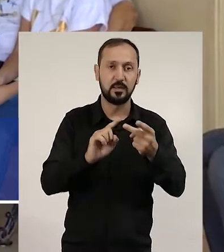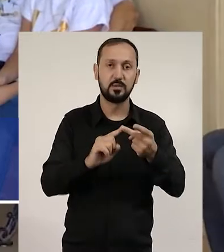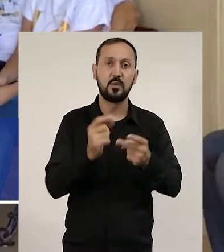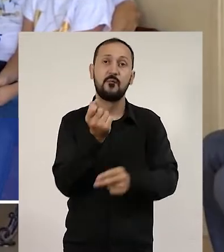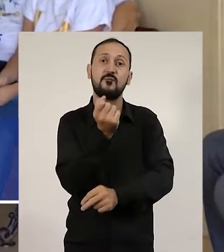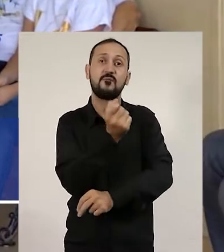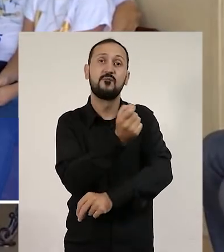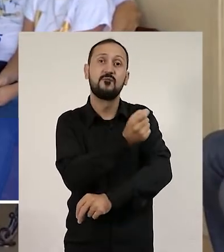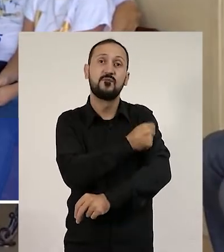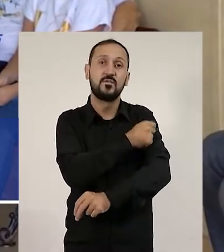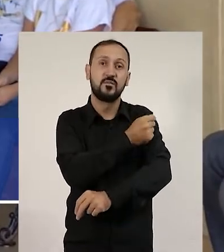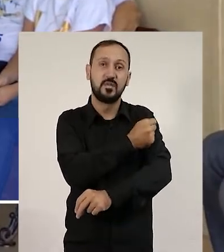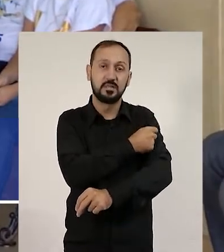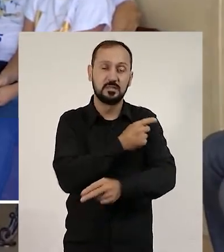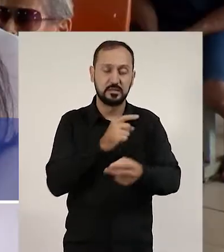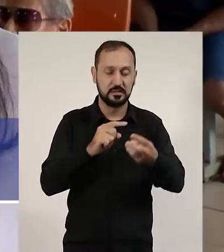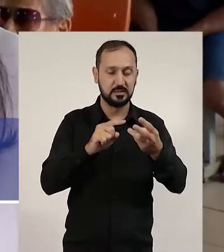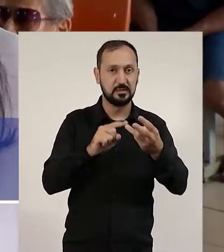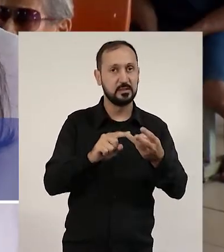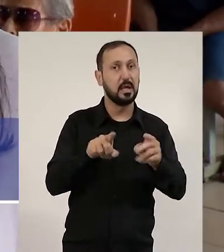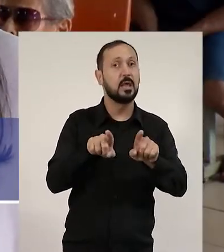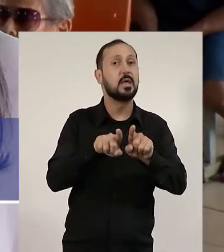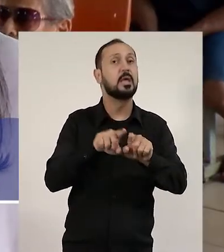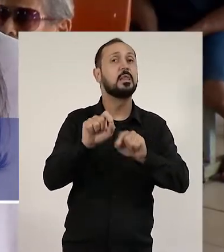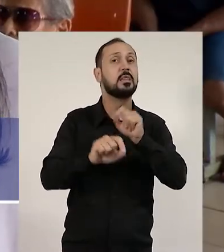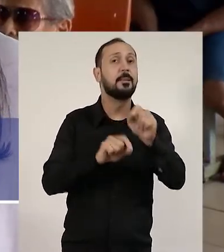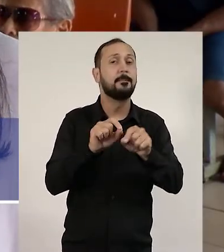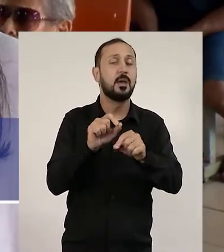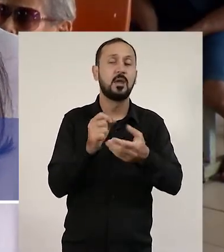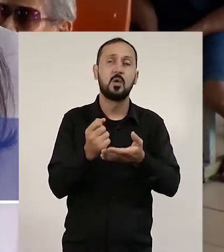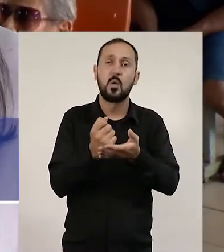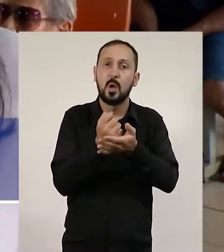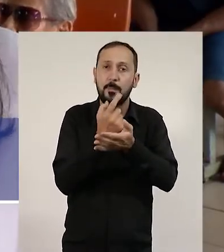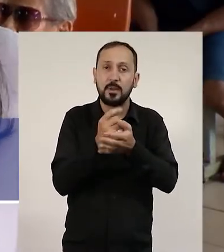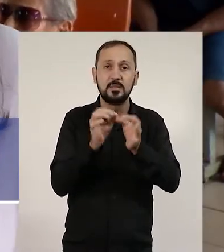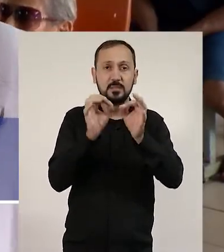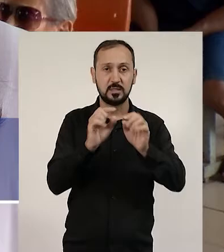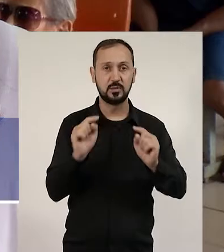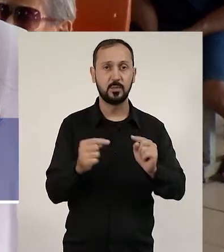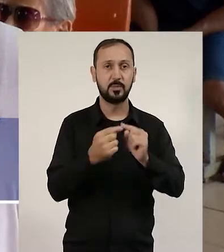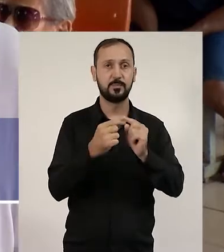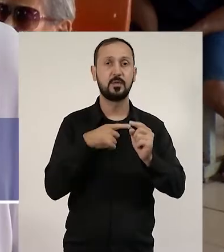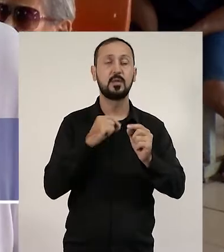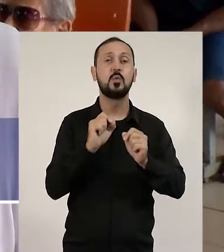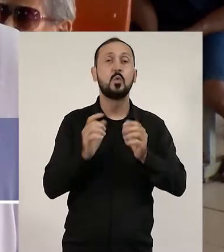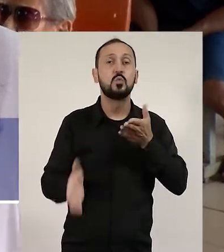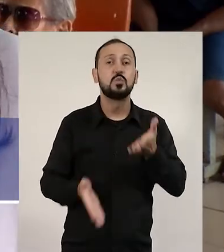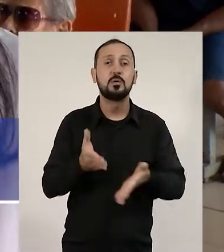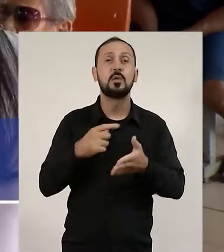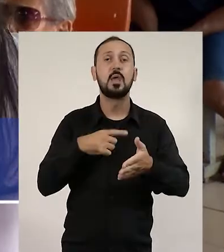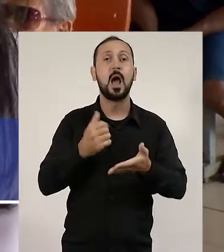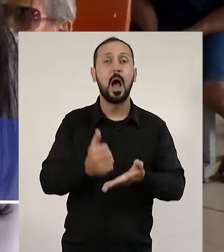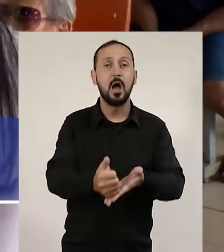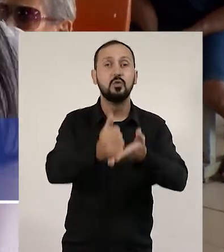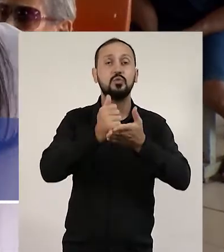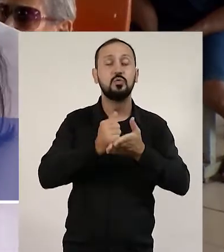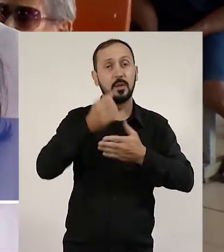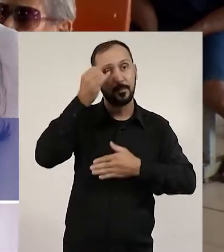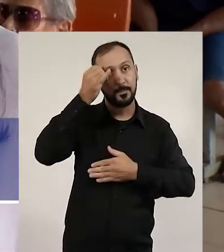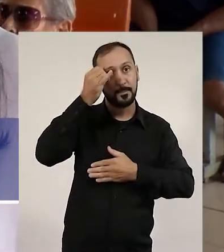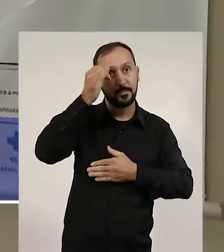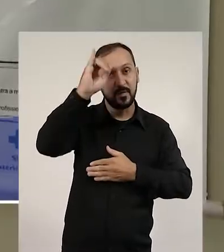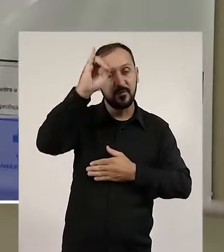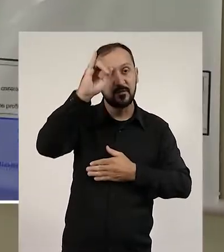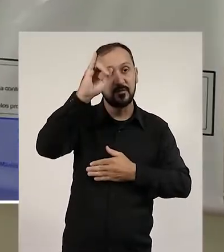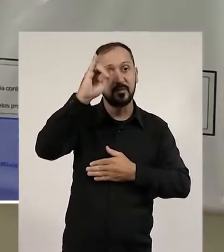corretos, as vacinas e o tratamento adequado para esses casos. Nós temos, por exemplo, um tratamento que previne a